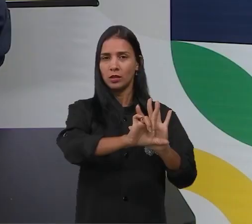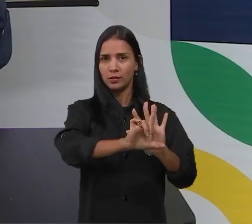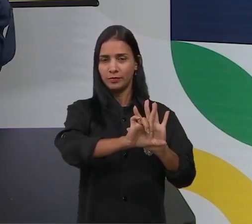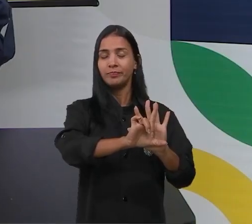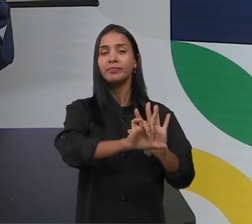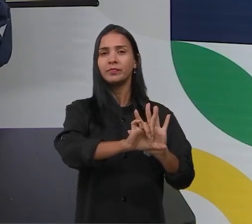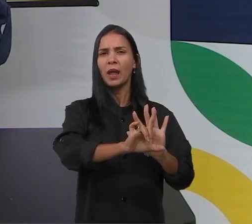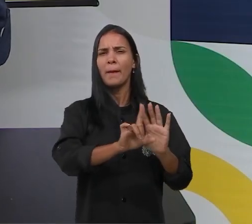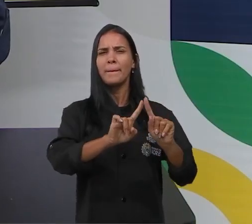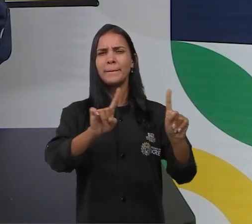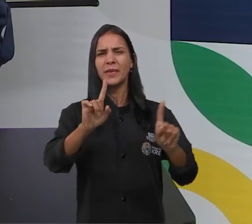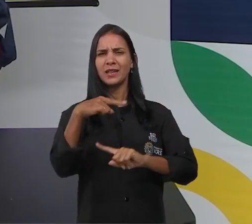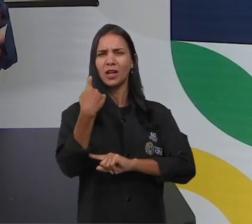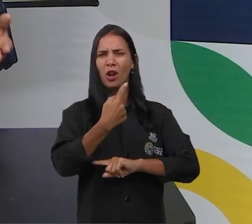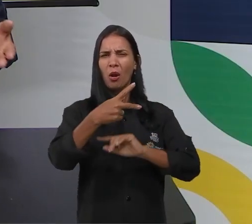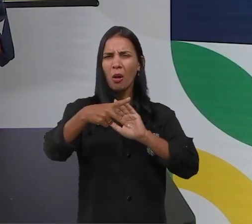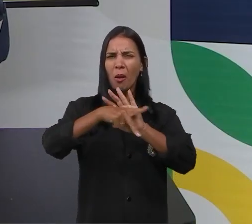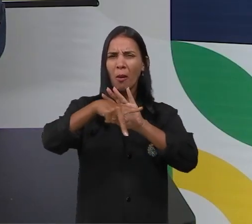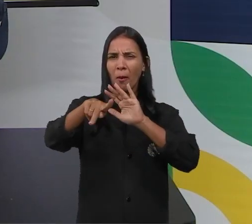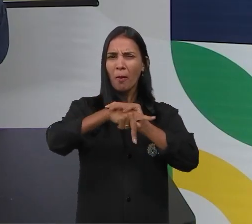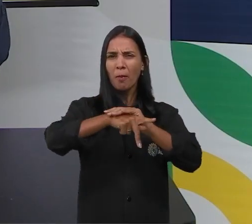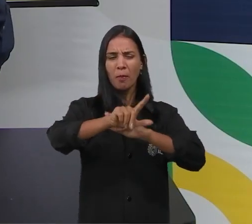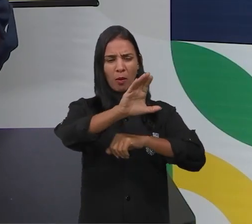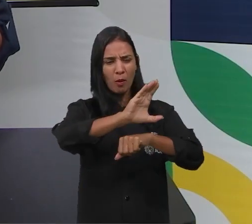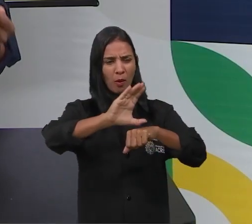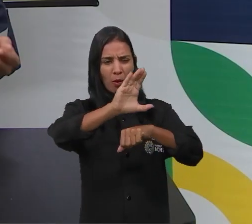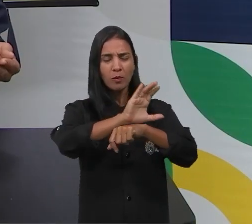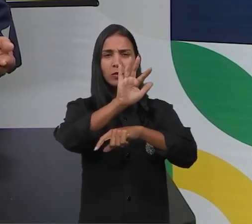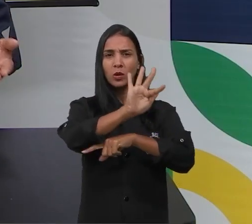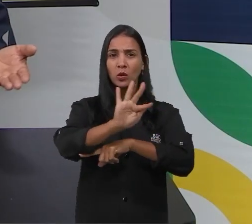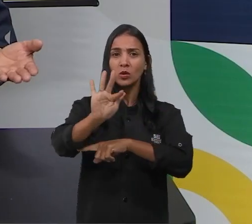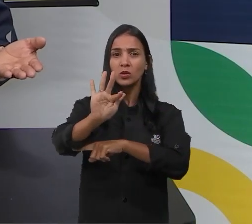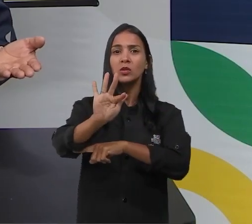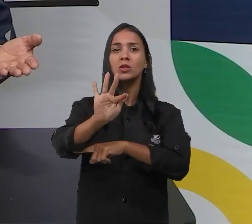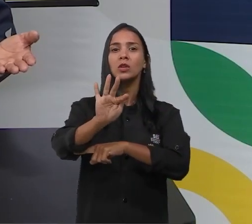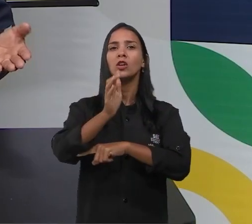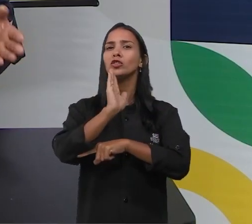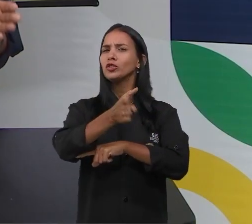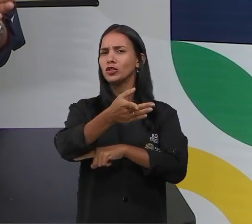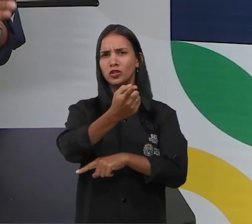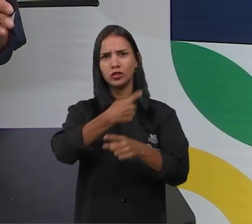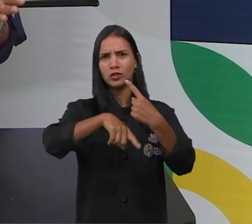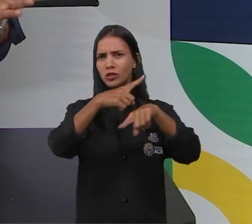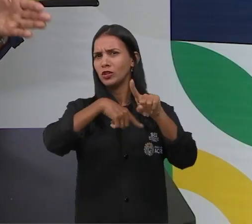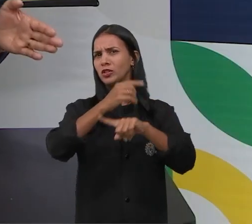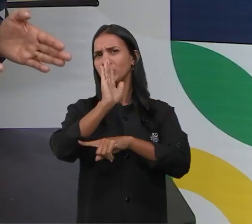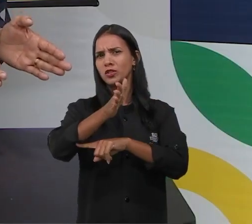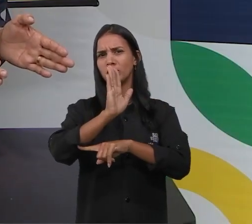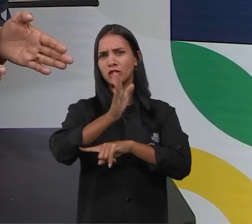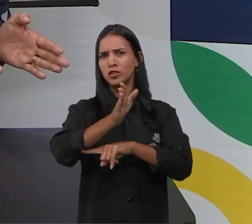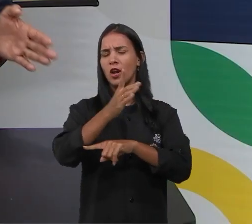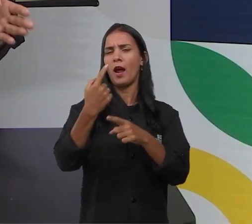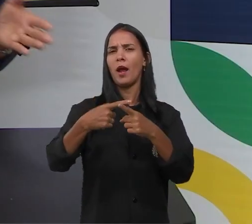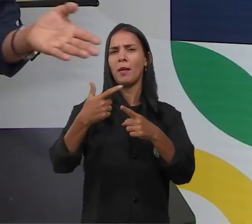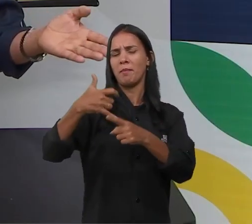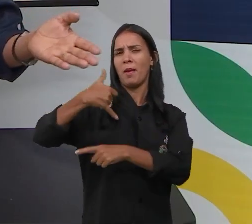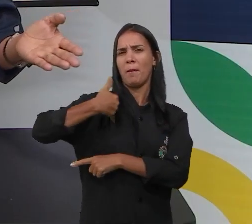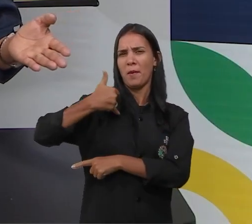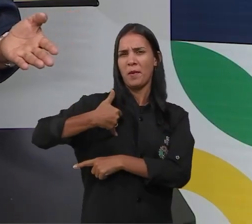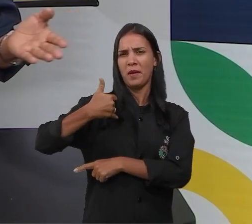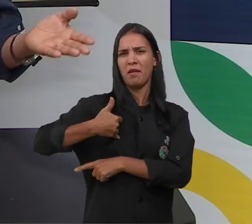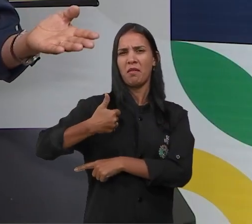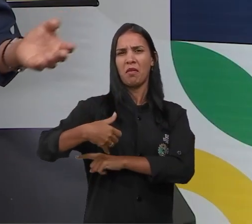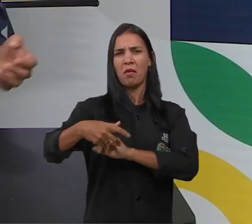nossa própria Constituição brasileira já superou essa questão da minoridade do